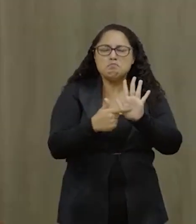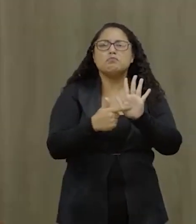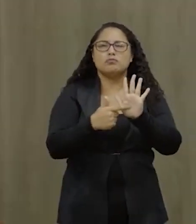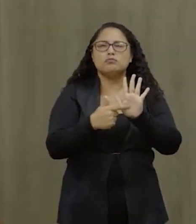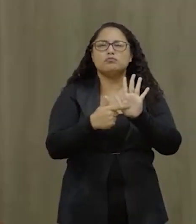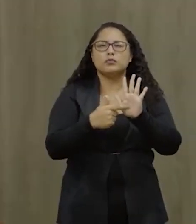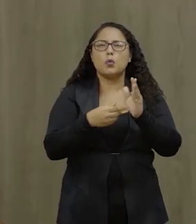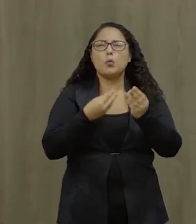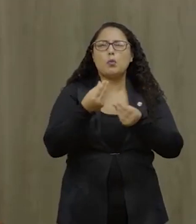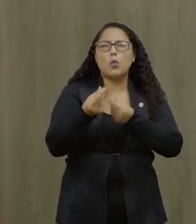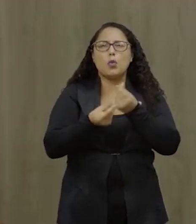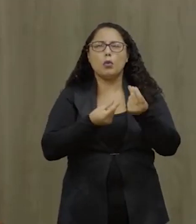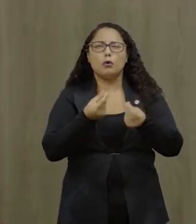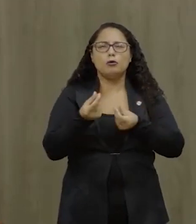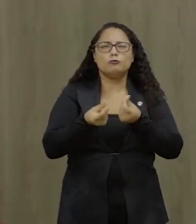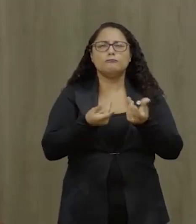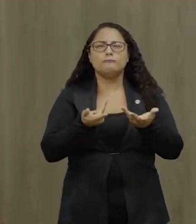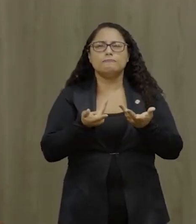pouco mais